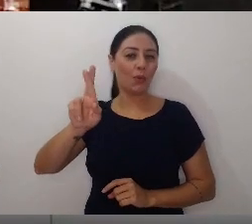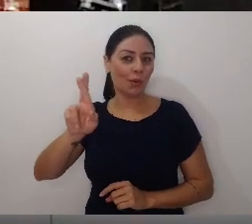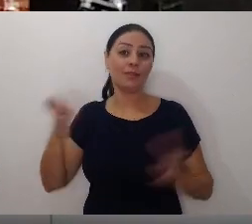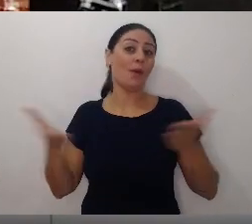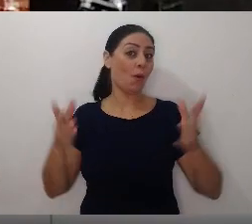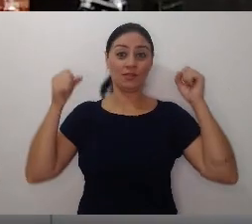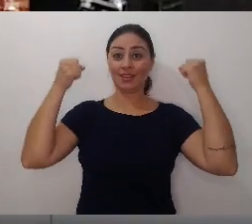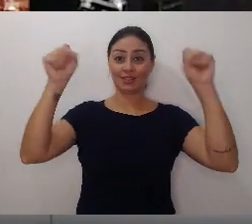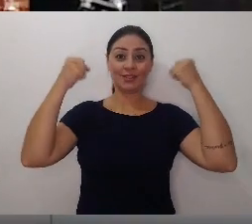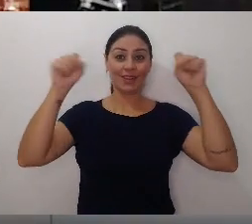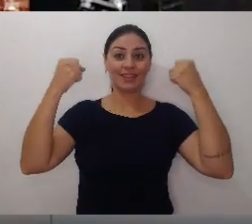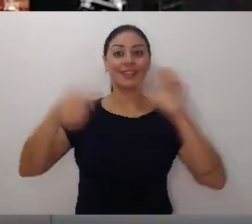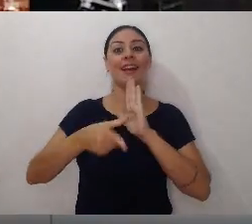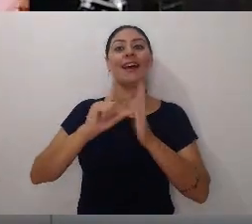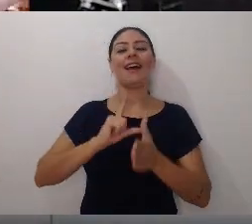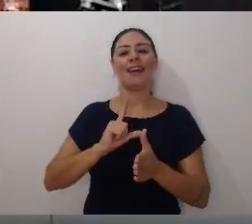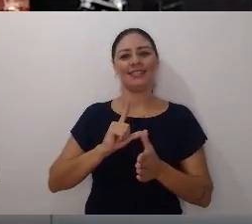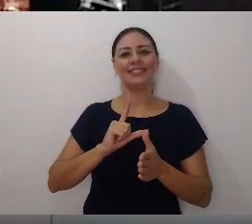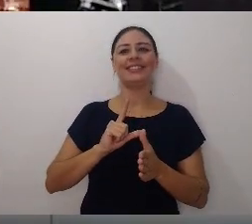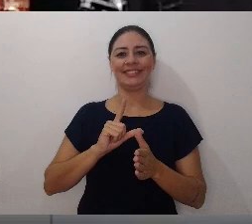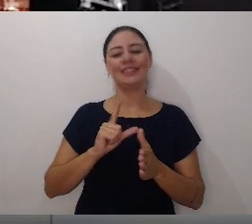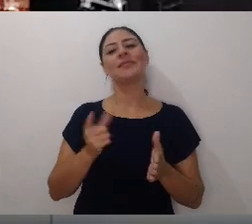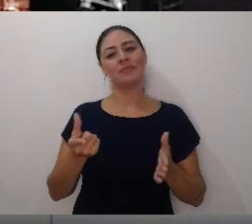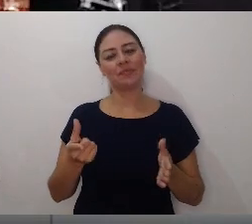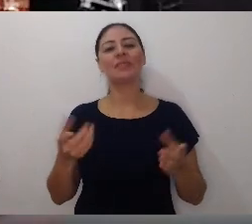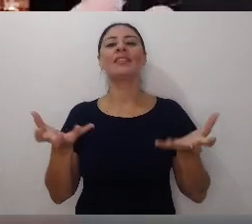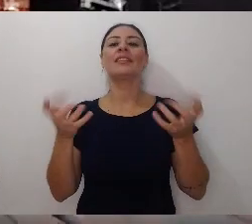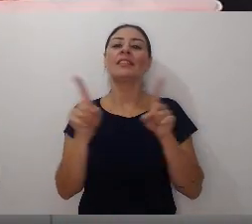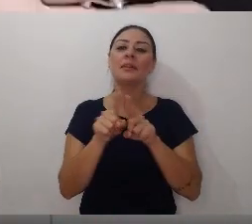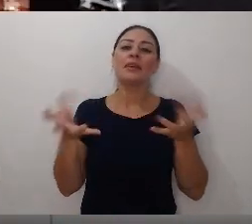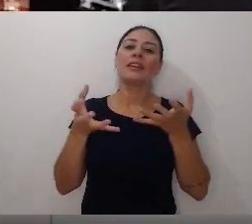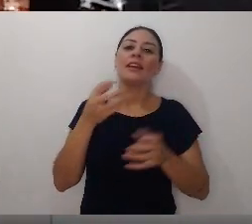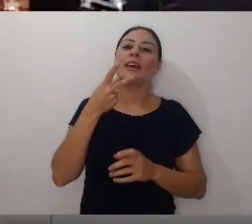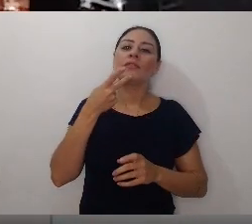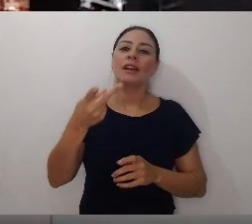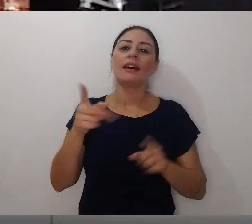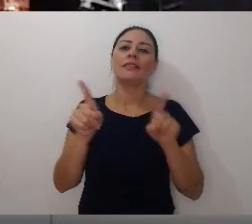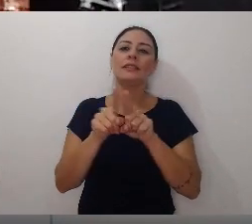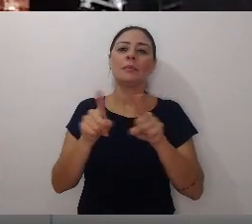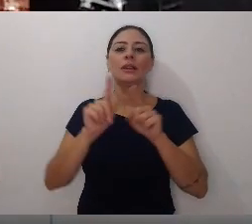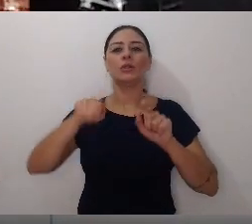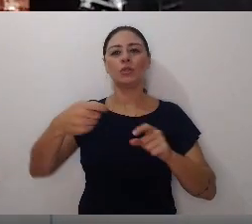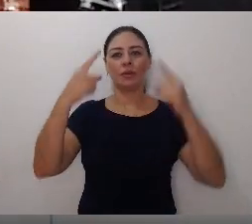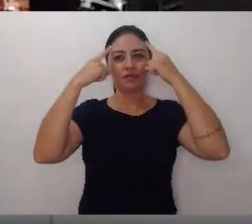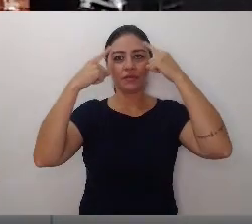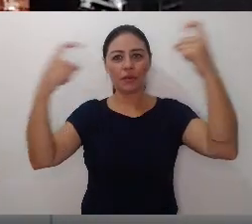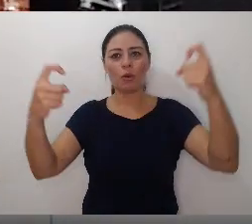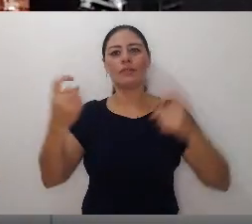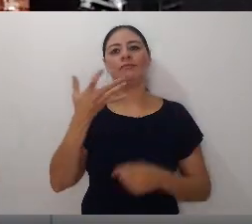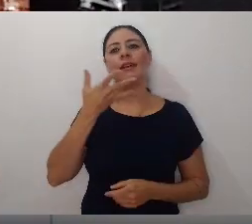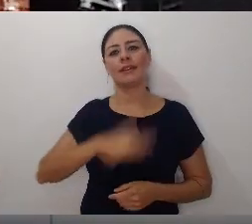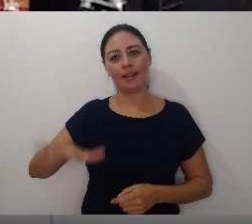Fazer, nem que seja não todo dia, mas hoje é o dia do parkour. Então, hoje tem que fazer exercícios antes de entrar